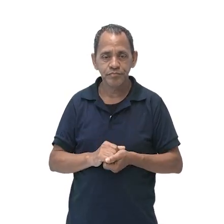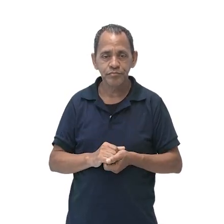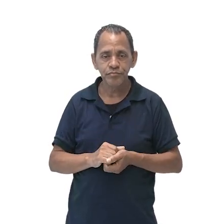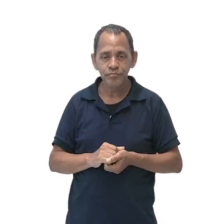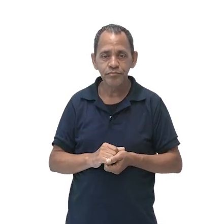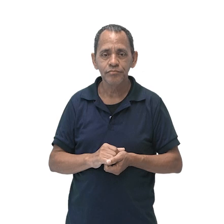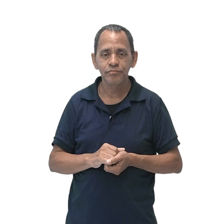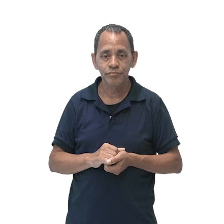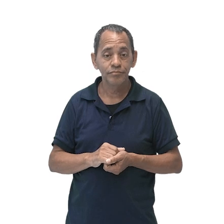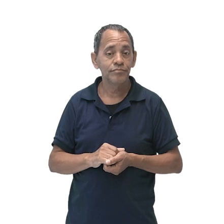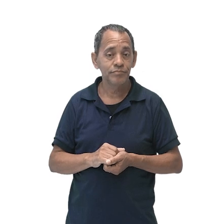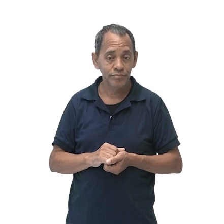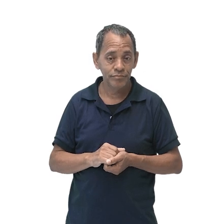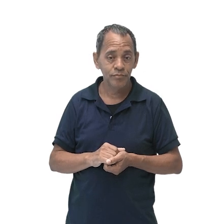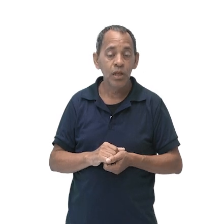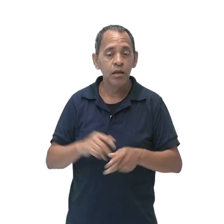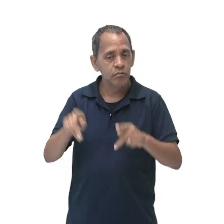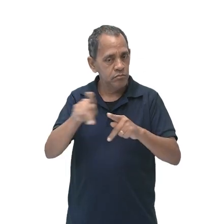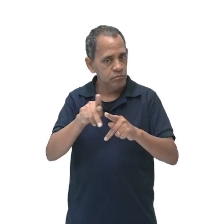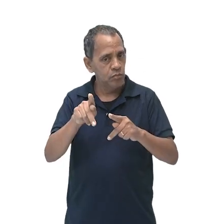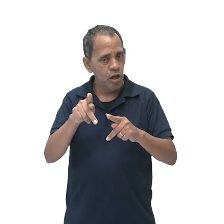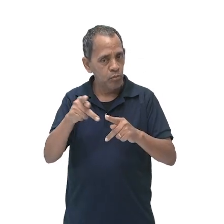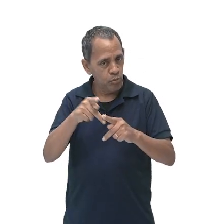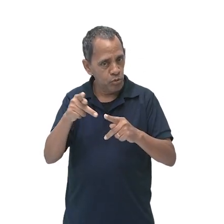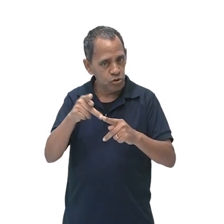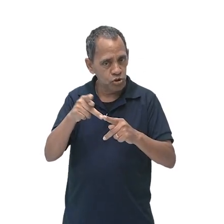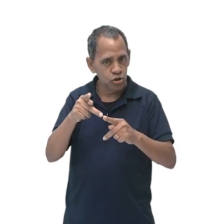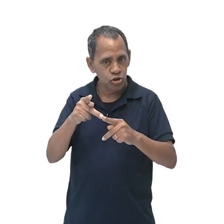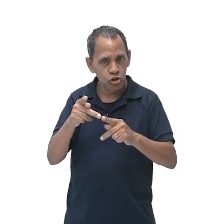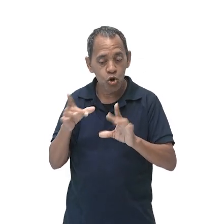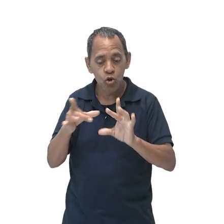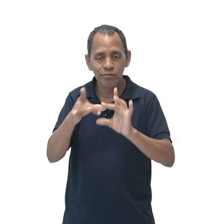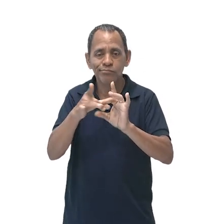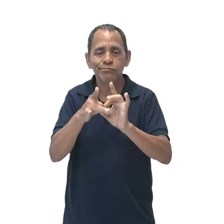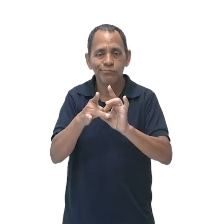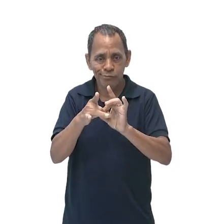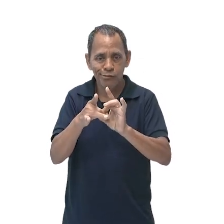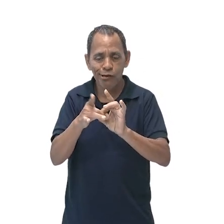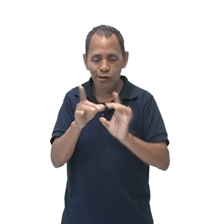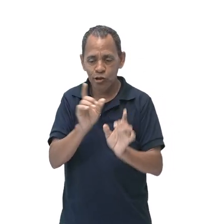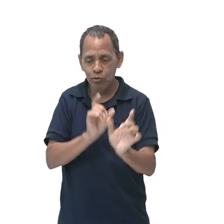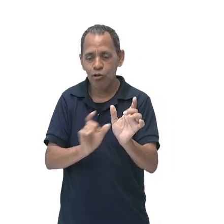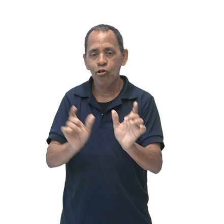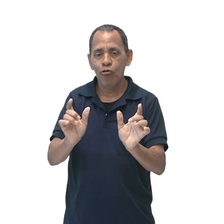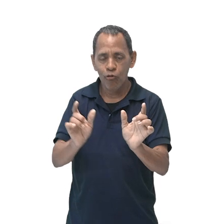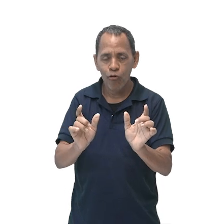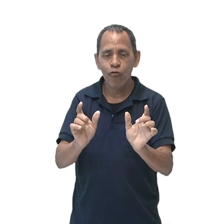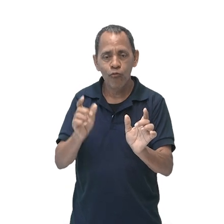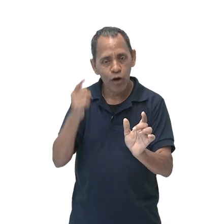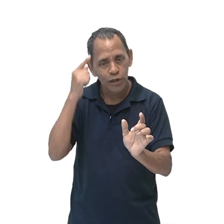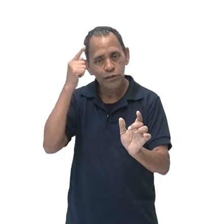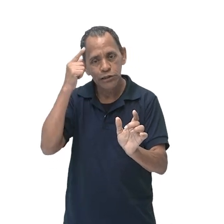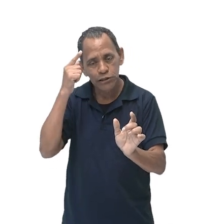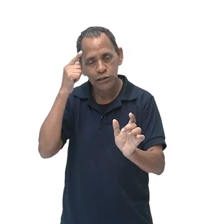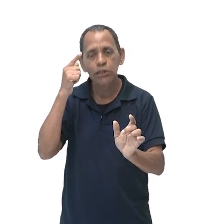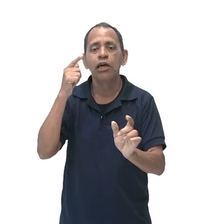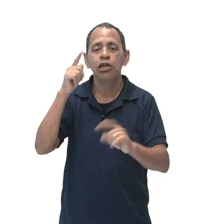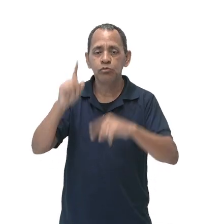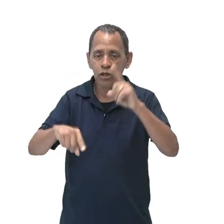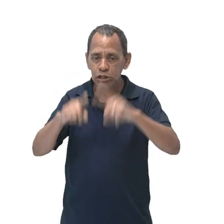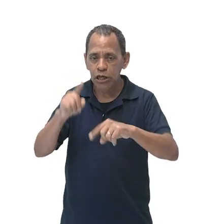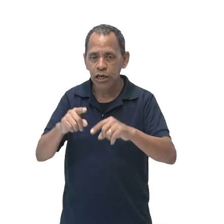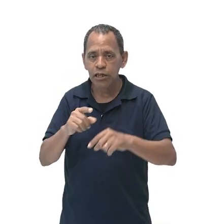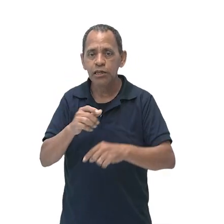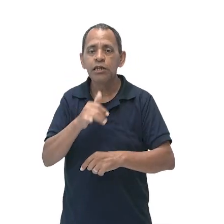preposição conecta os enunciados e estabelece ideia de matéria. Por exemplo, copo de vidro.